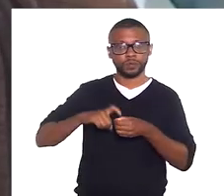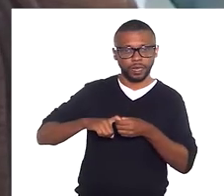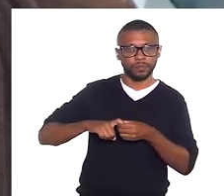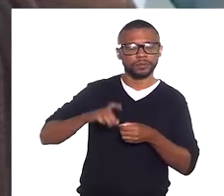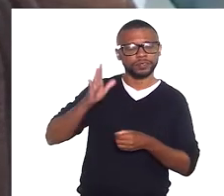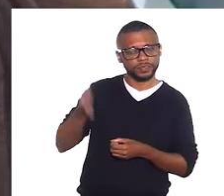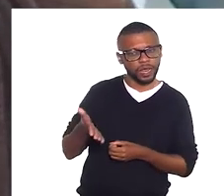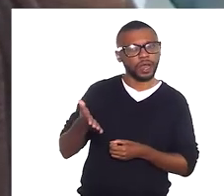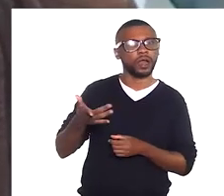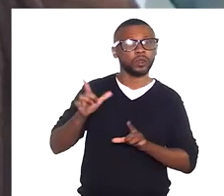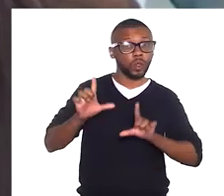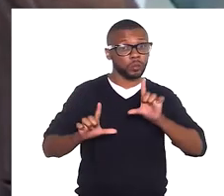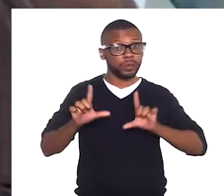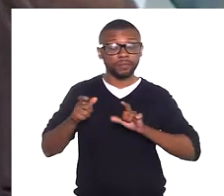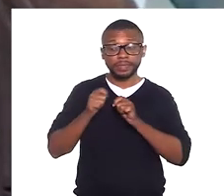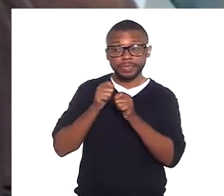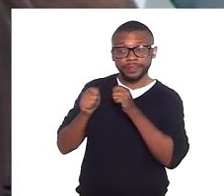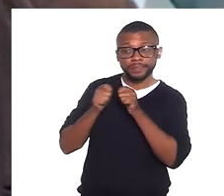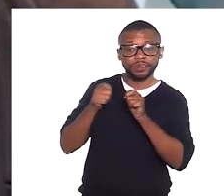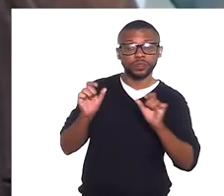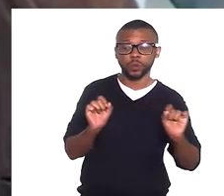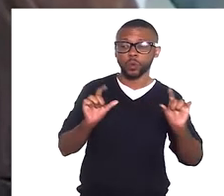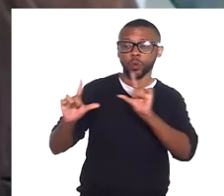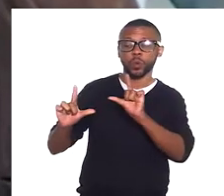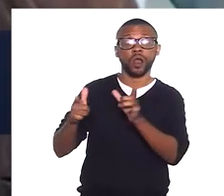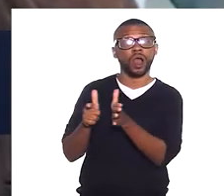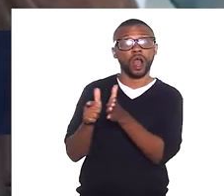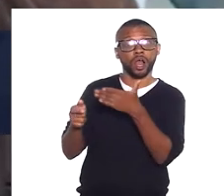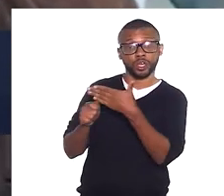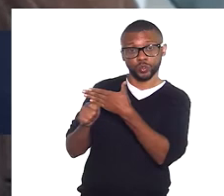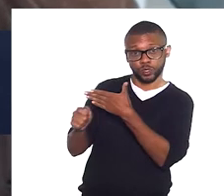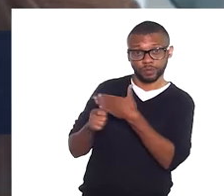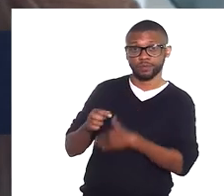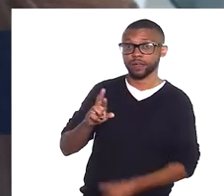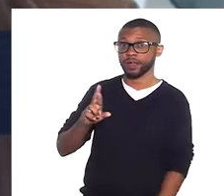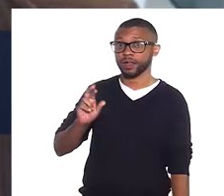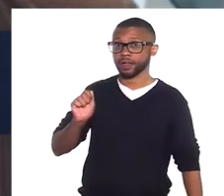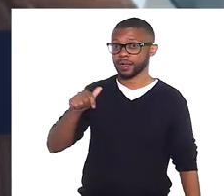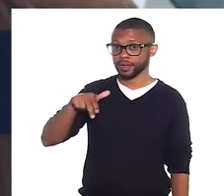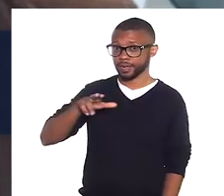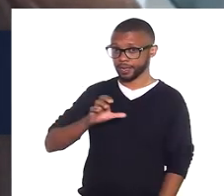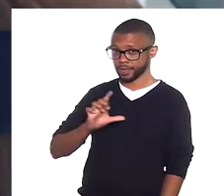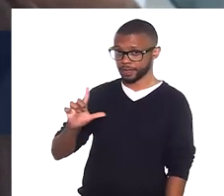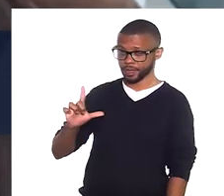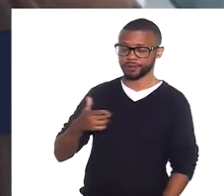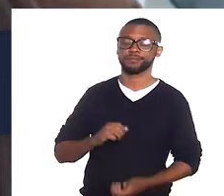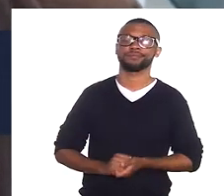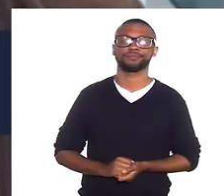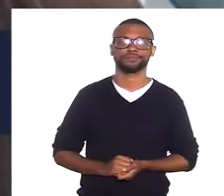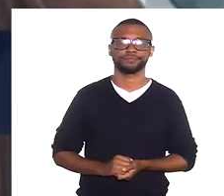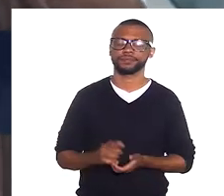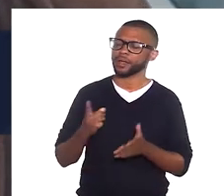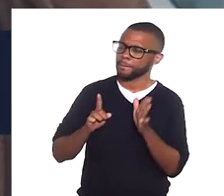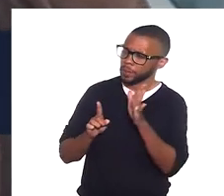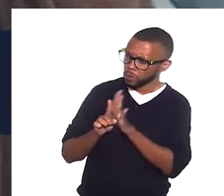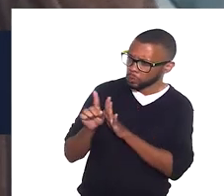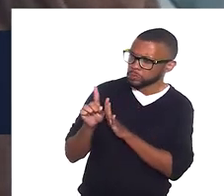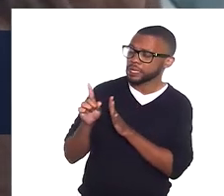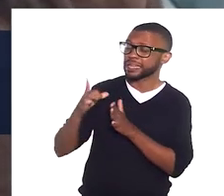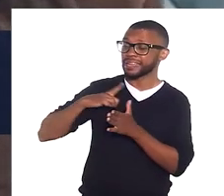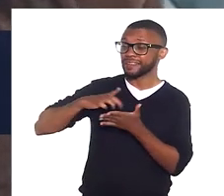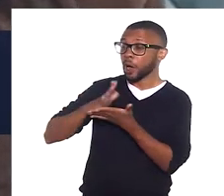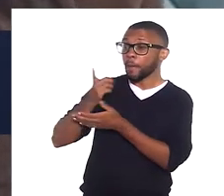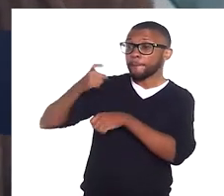Voltamos então ao nosso Cultura em Resenha, entrevistando a jornalista Raquel Quintiliano. Raquel, num